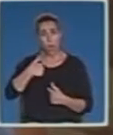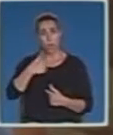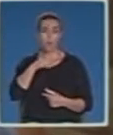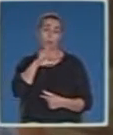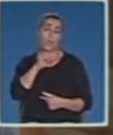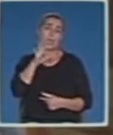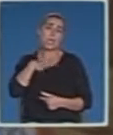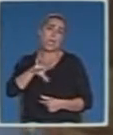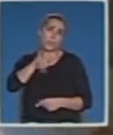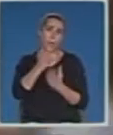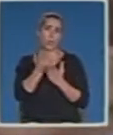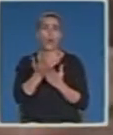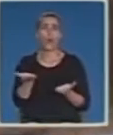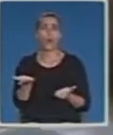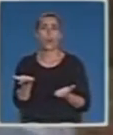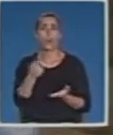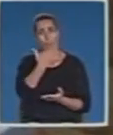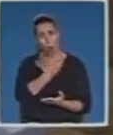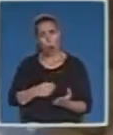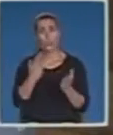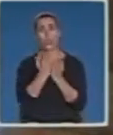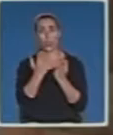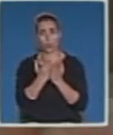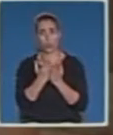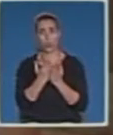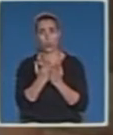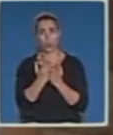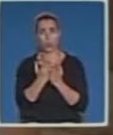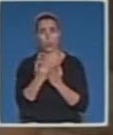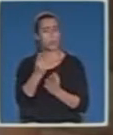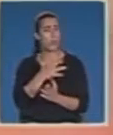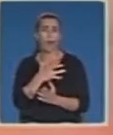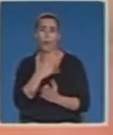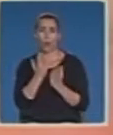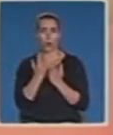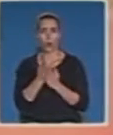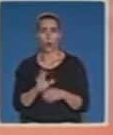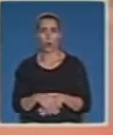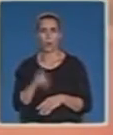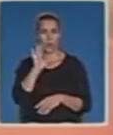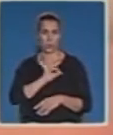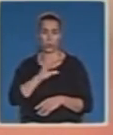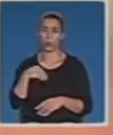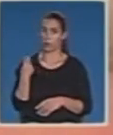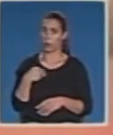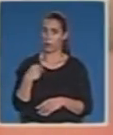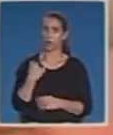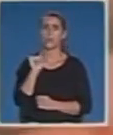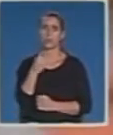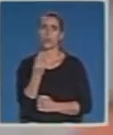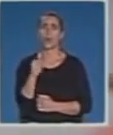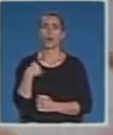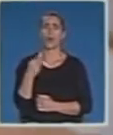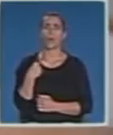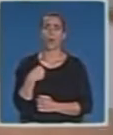escola. Ele gosta da escola, mesmo aqui na Linhares de Furtado, ele sempre adorou a escola. E a senhora está preocupada? Estou muito preocupada,